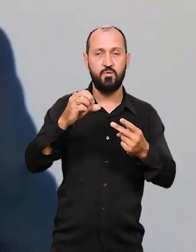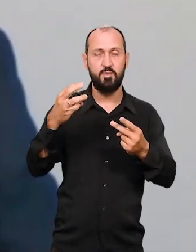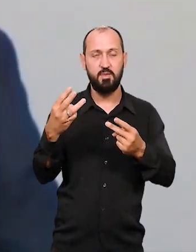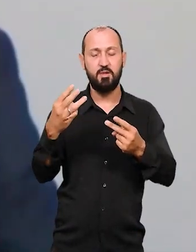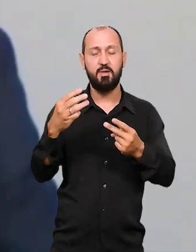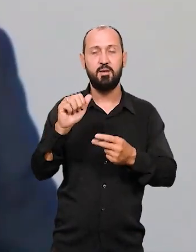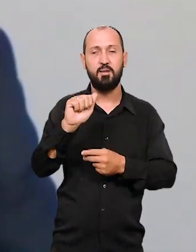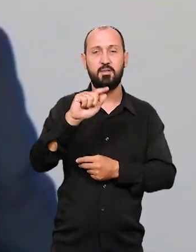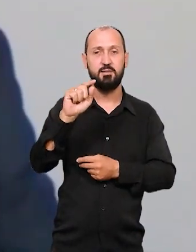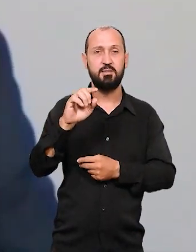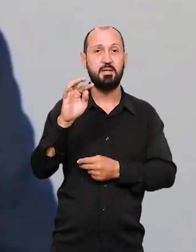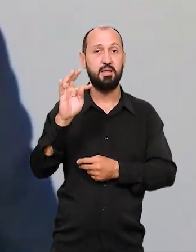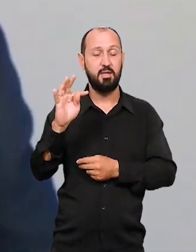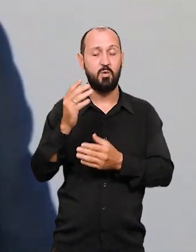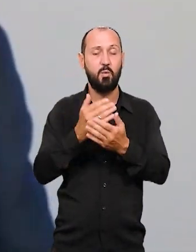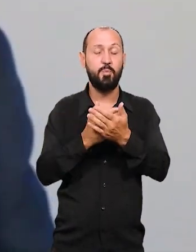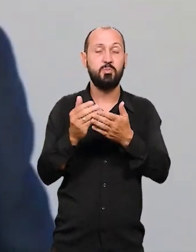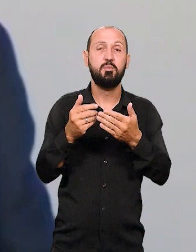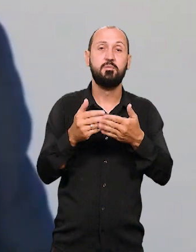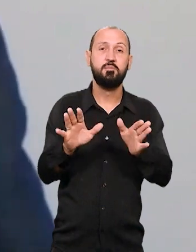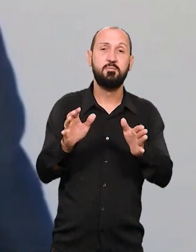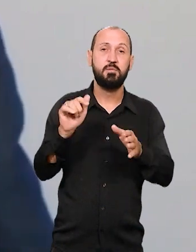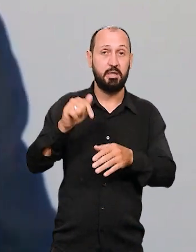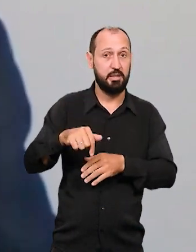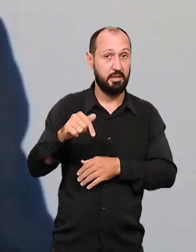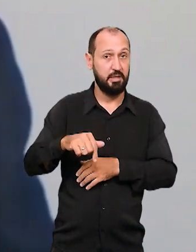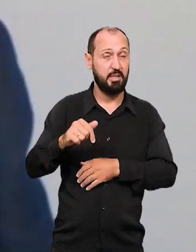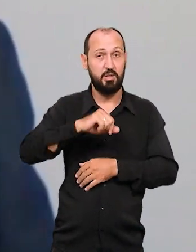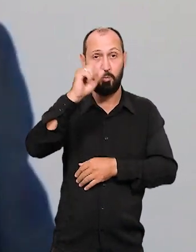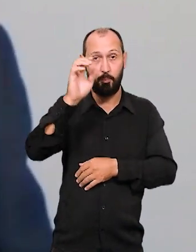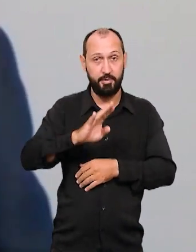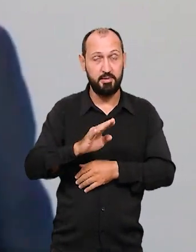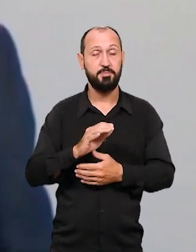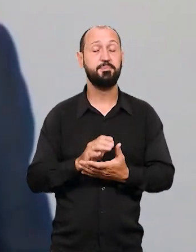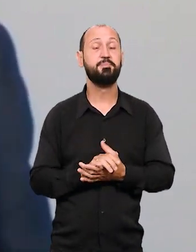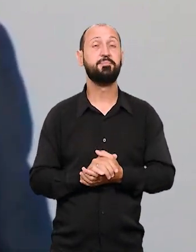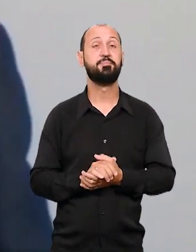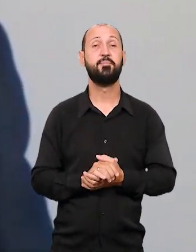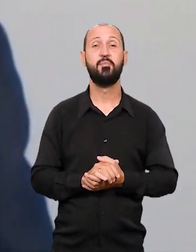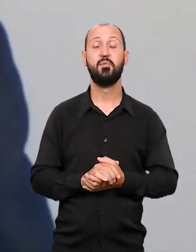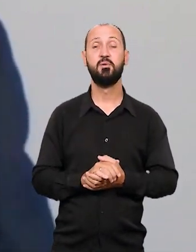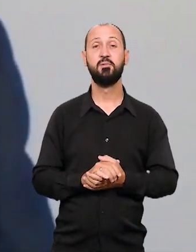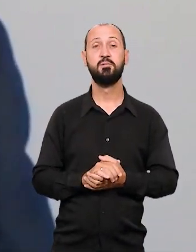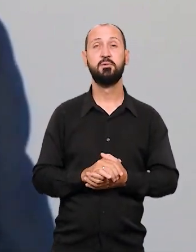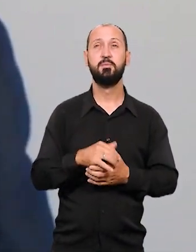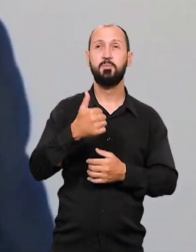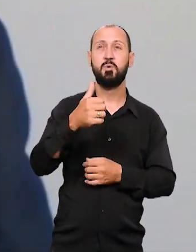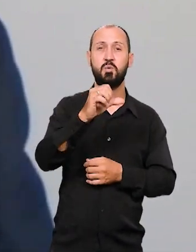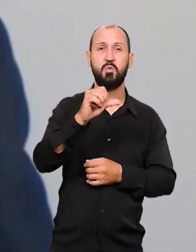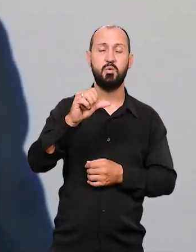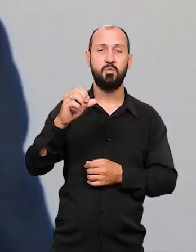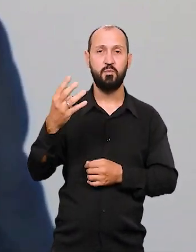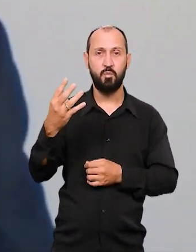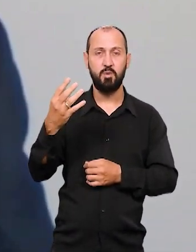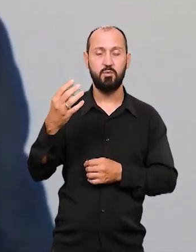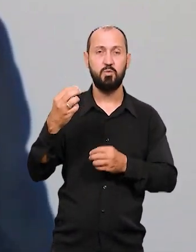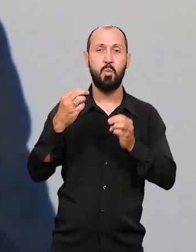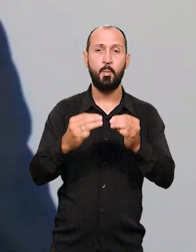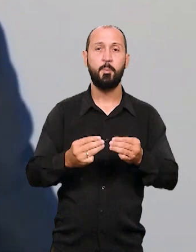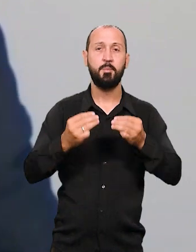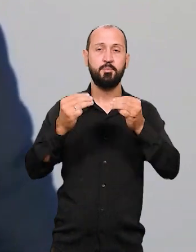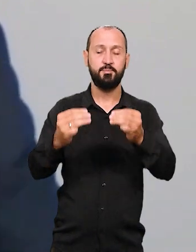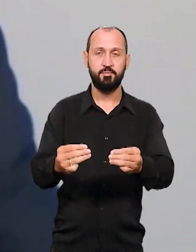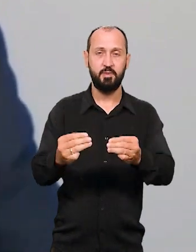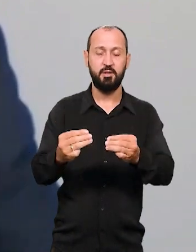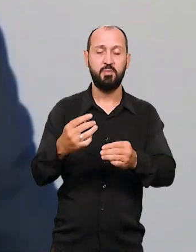o AZT também começou a ser produzido no território brasileiro, né? E em 94, o Ministério